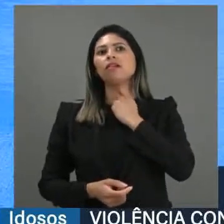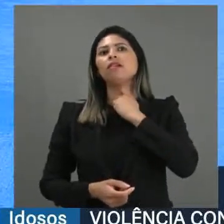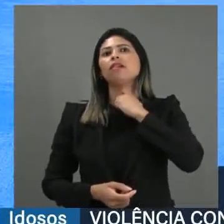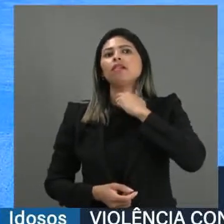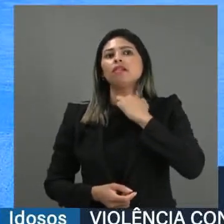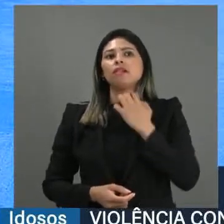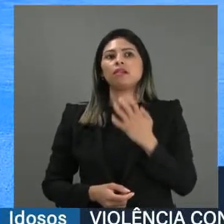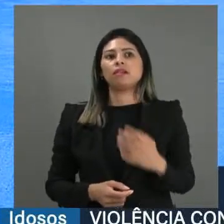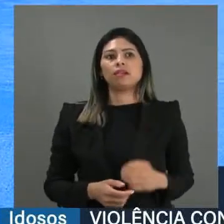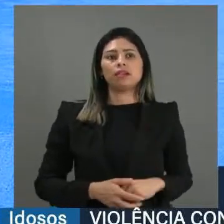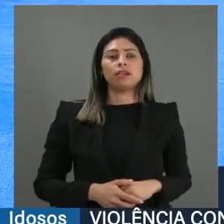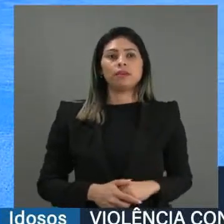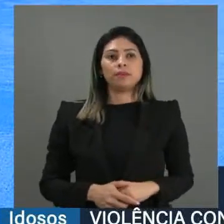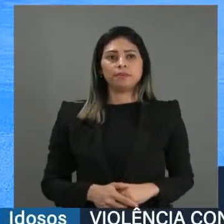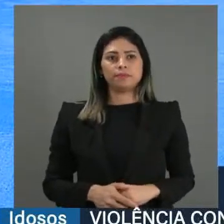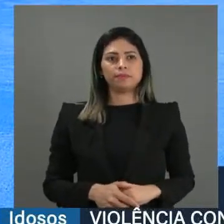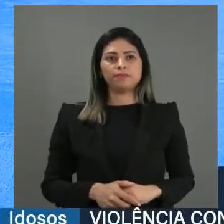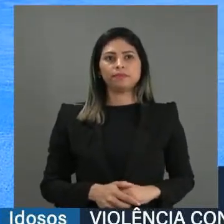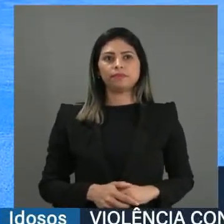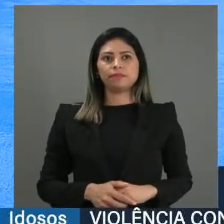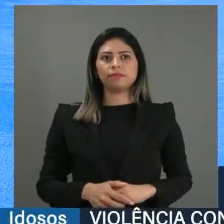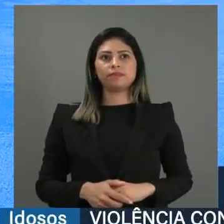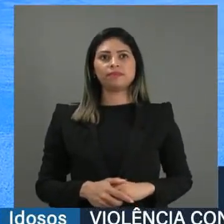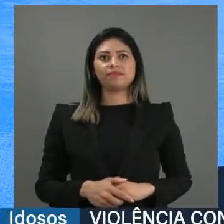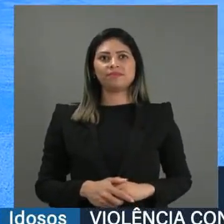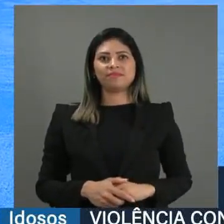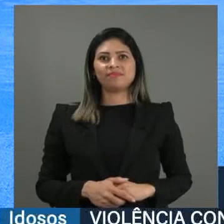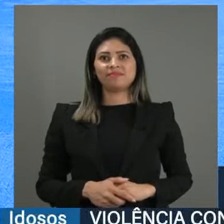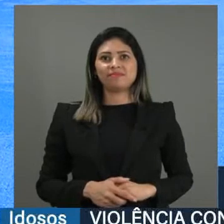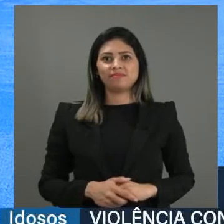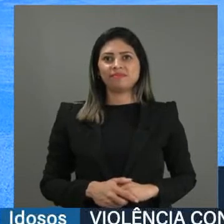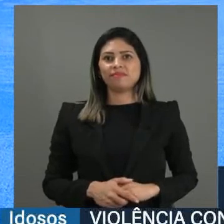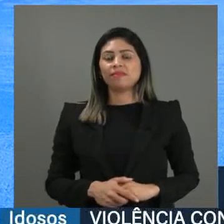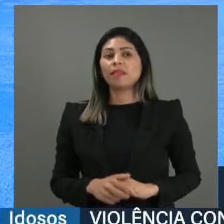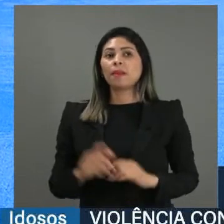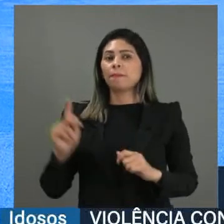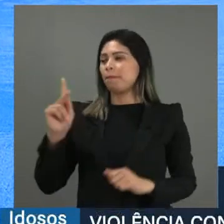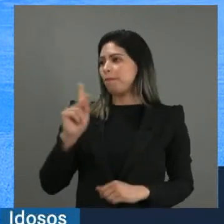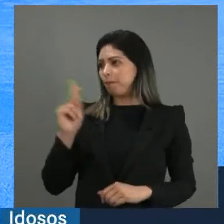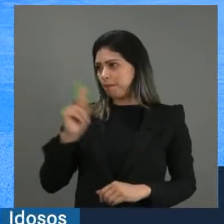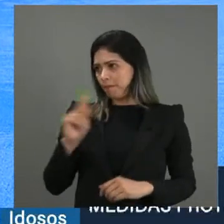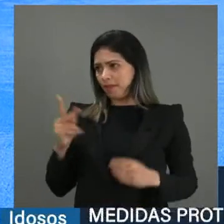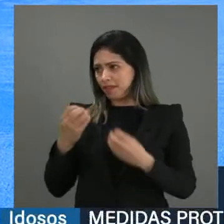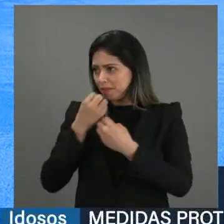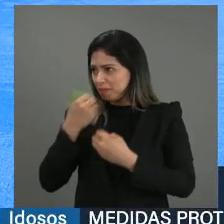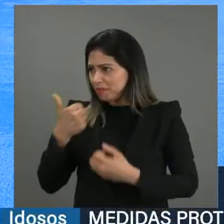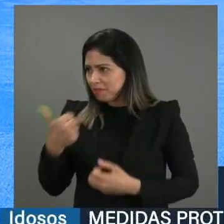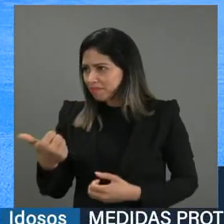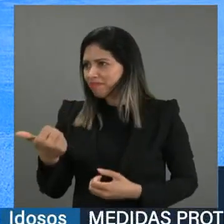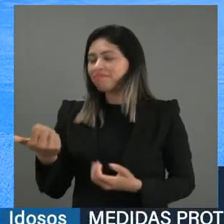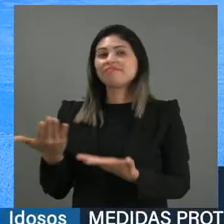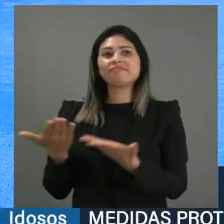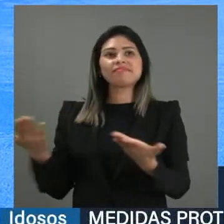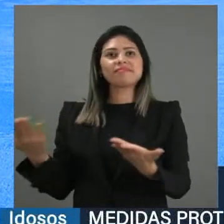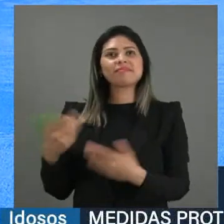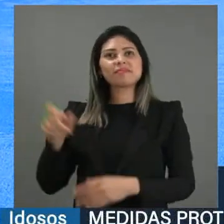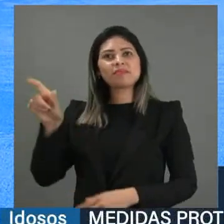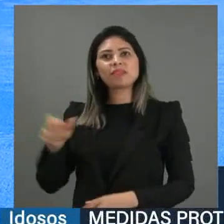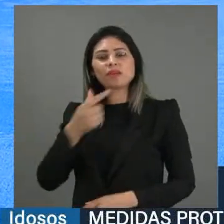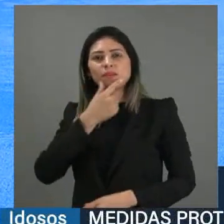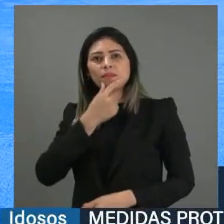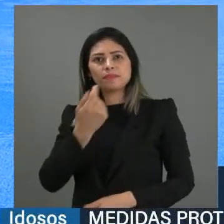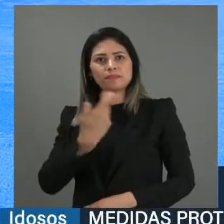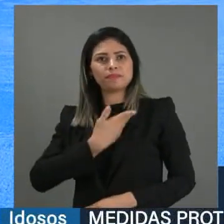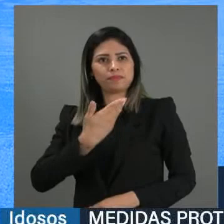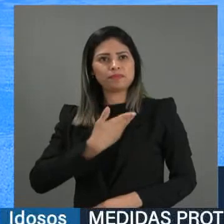Paz e bem, meu querido amigo, irmão, senador Dr. Irã Gonçalves, do